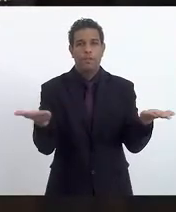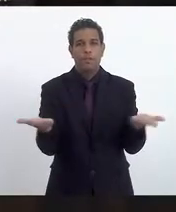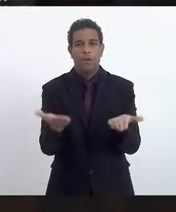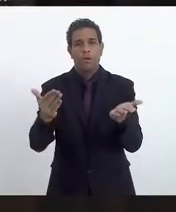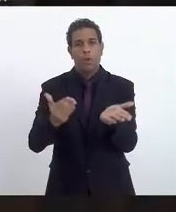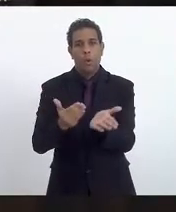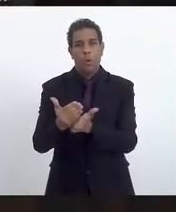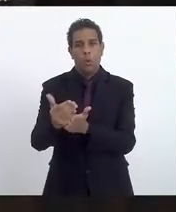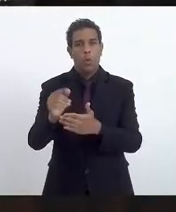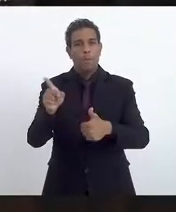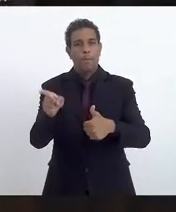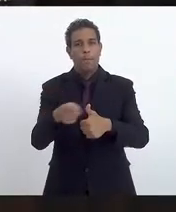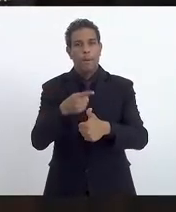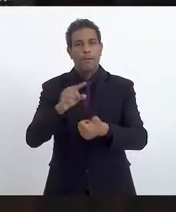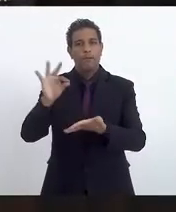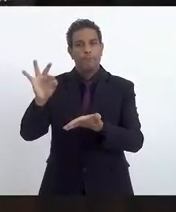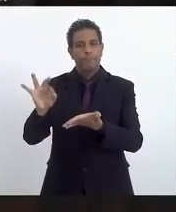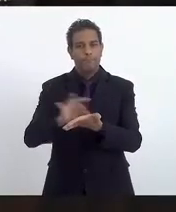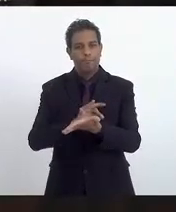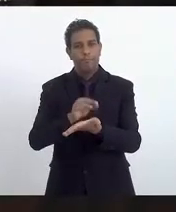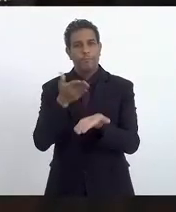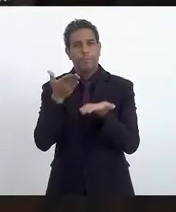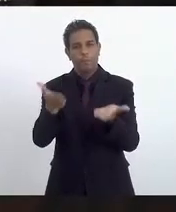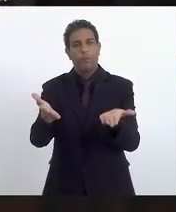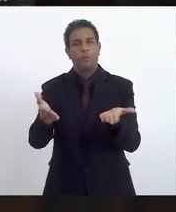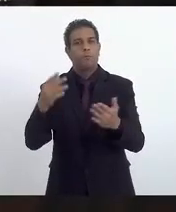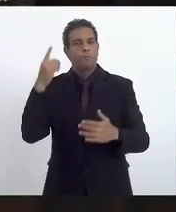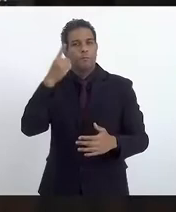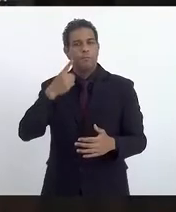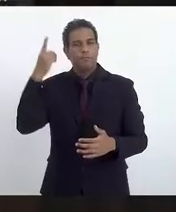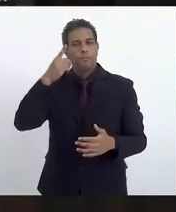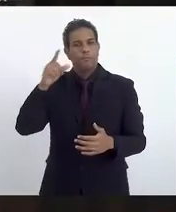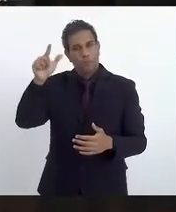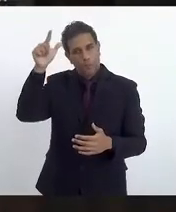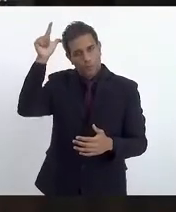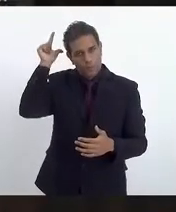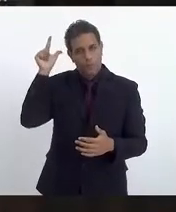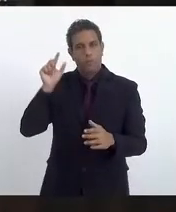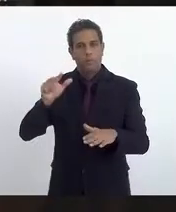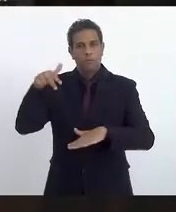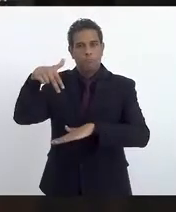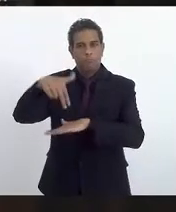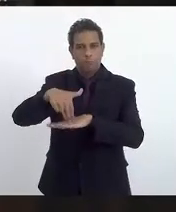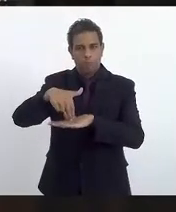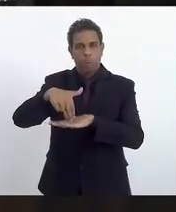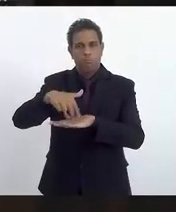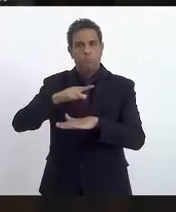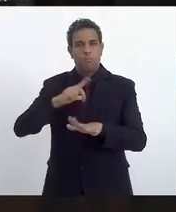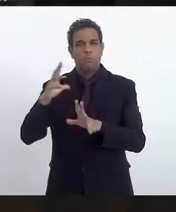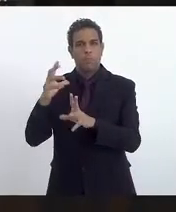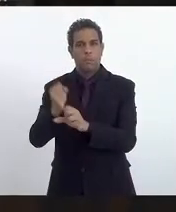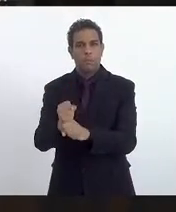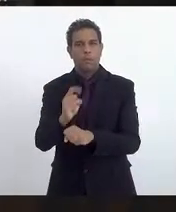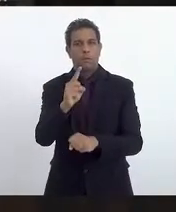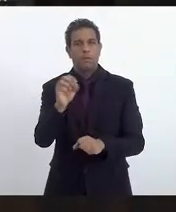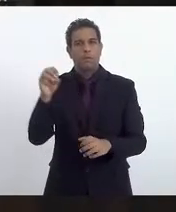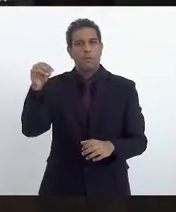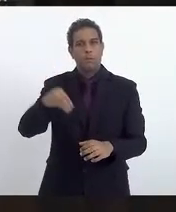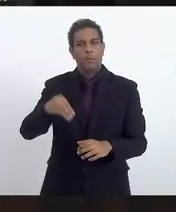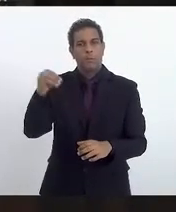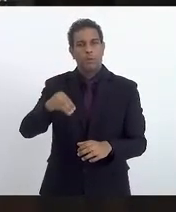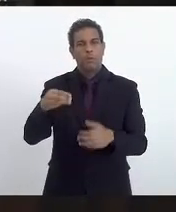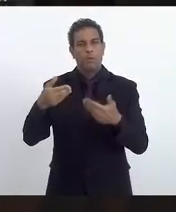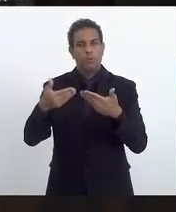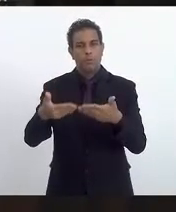expediente Inicial primeiro orador inscrito é o Nobre Deputado Luiz Paulo vossa excelência' e dispõe de dez minutos no